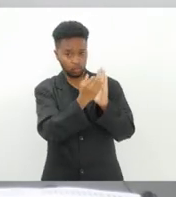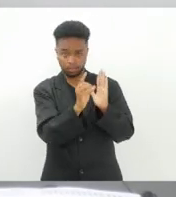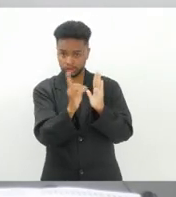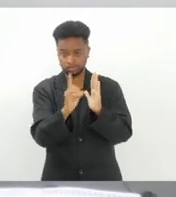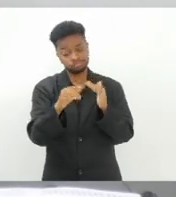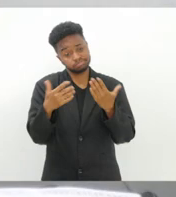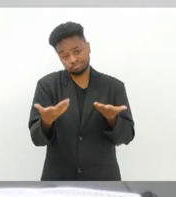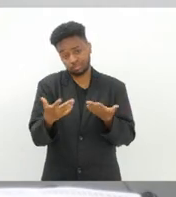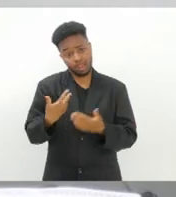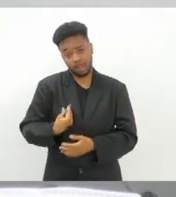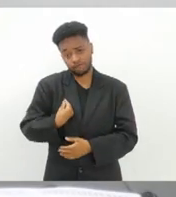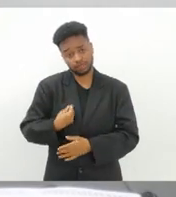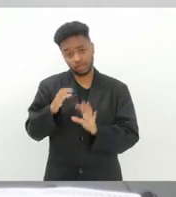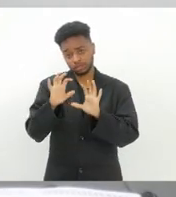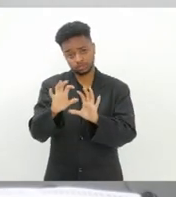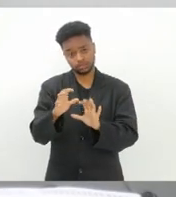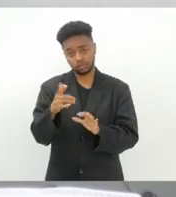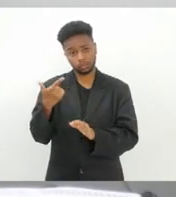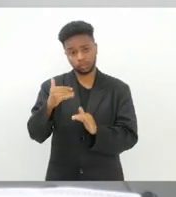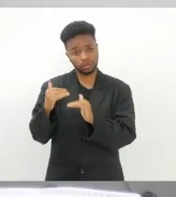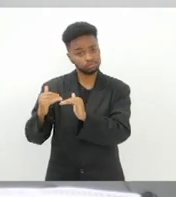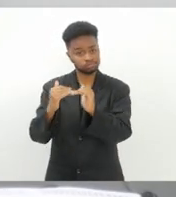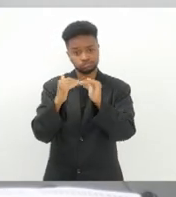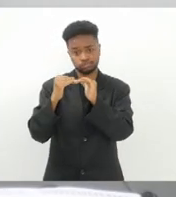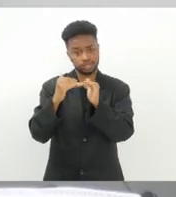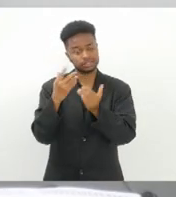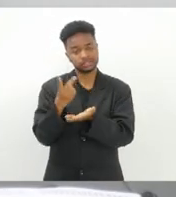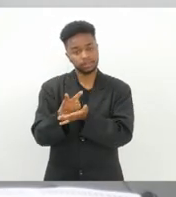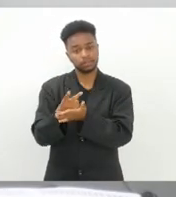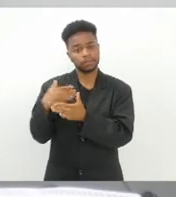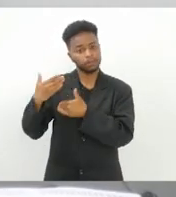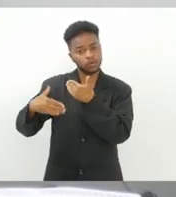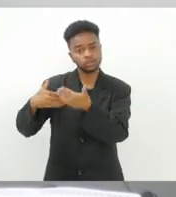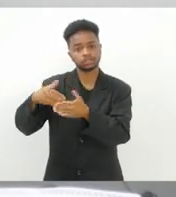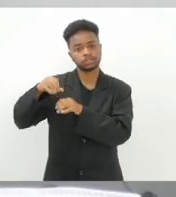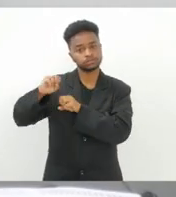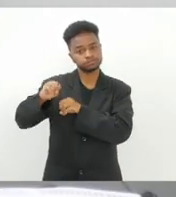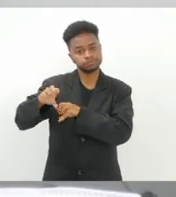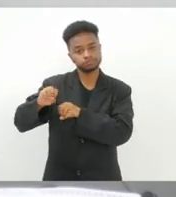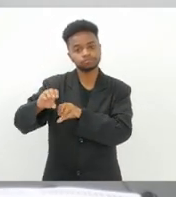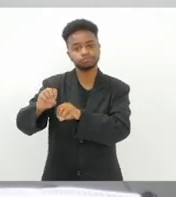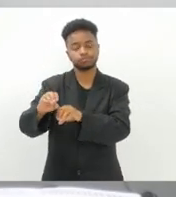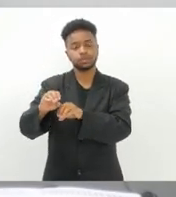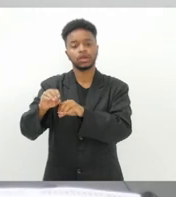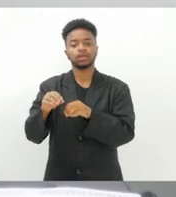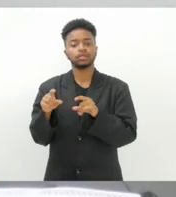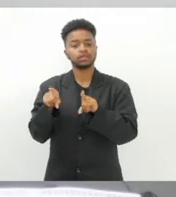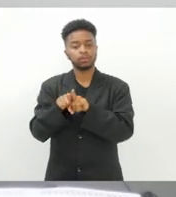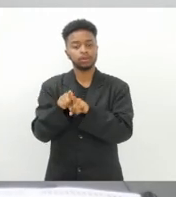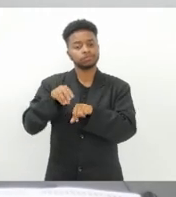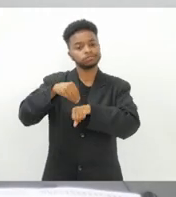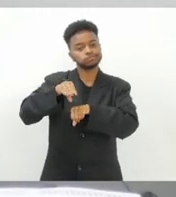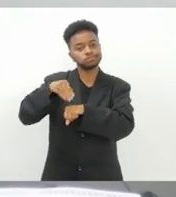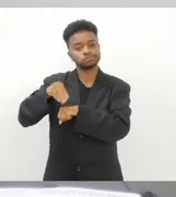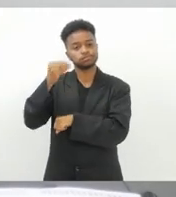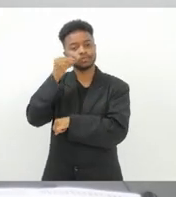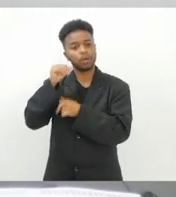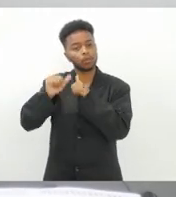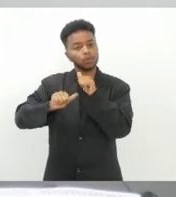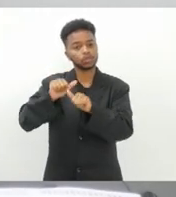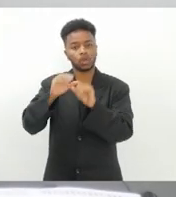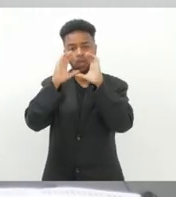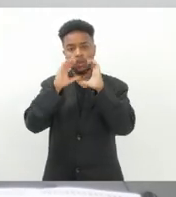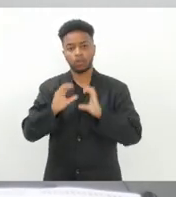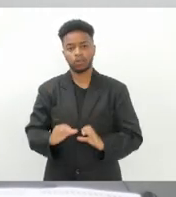isso nunca é uniforme. É sempre um processo de educação, de discussão, de mudança de comportamento. Outra